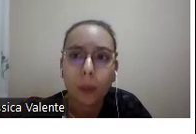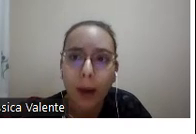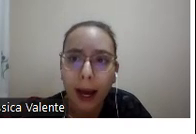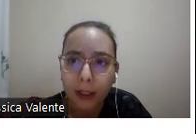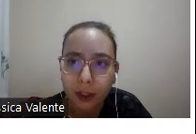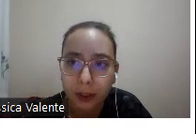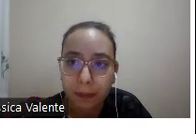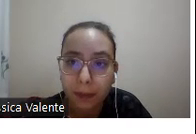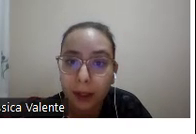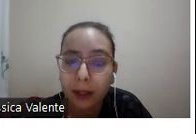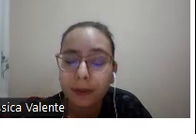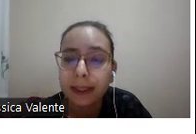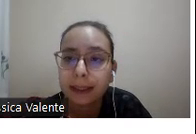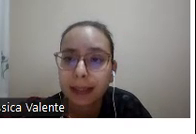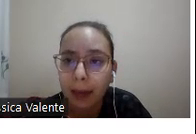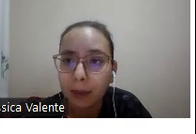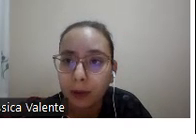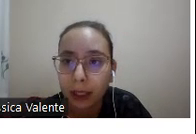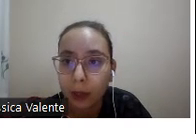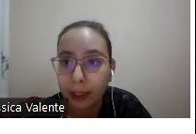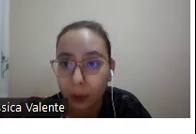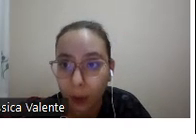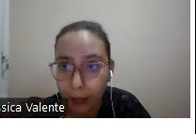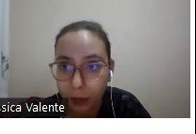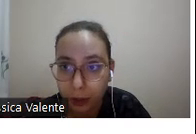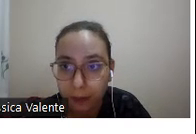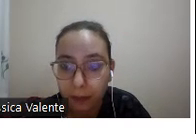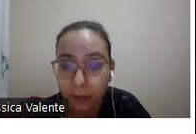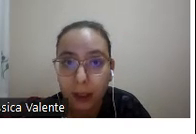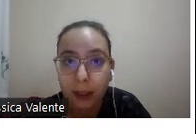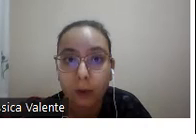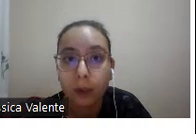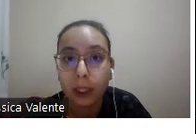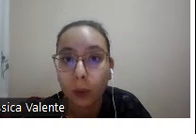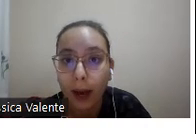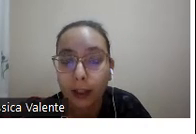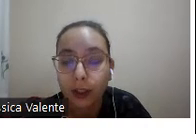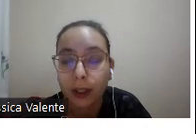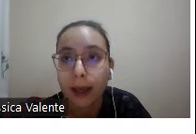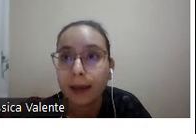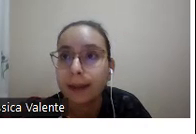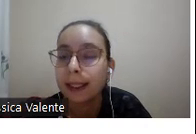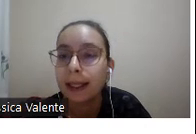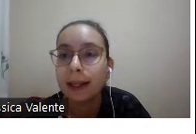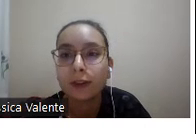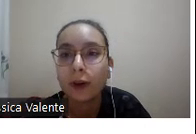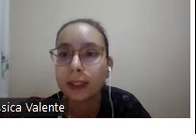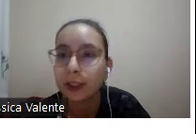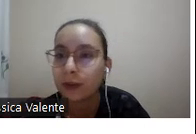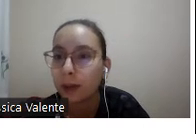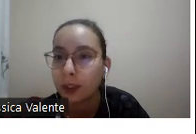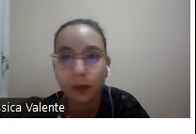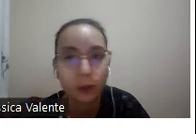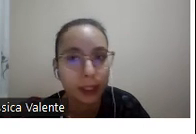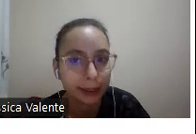com linguagem. Vocês sabem o que é uma linguagem? Então, linguagem seria todas